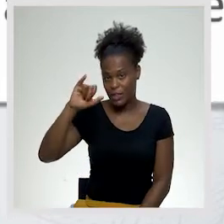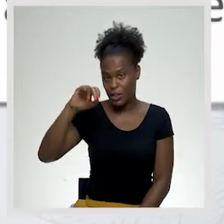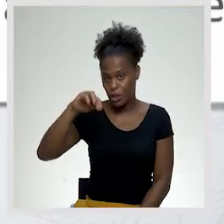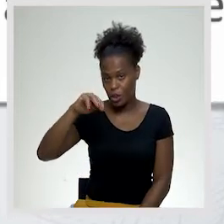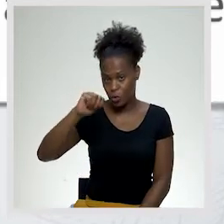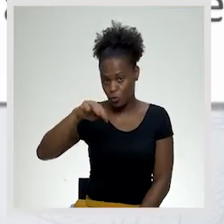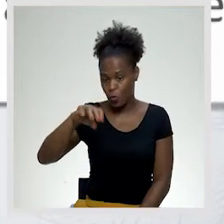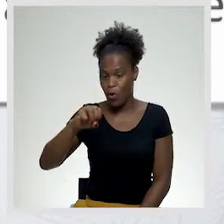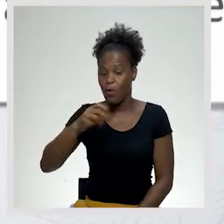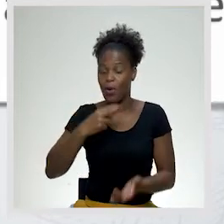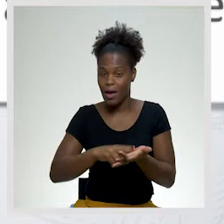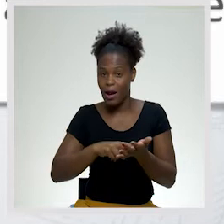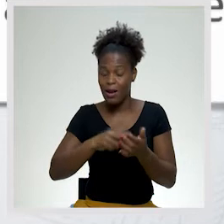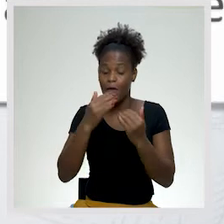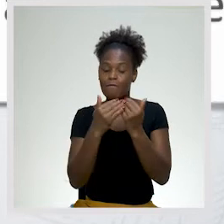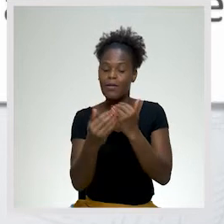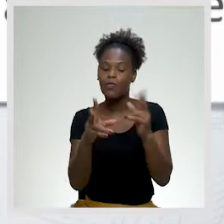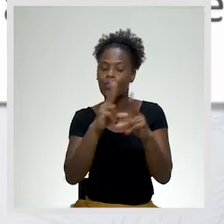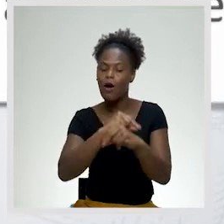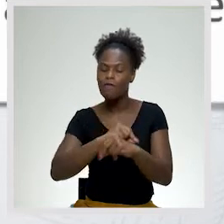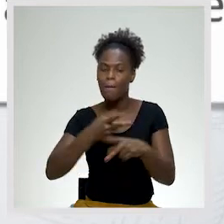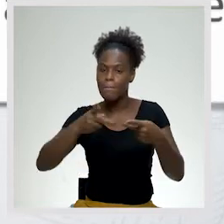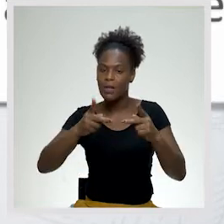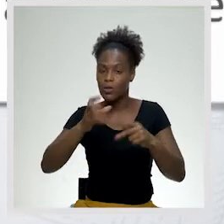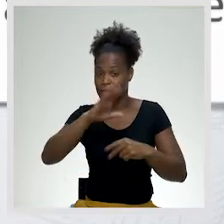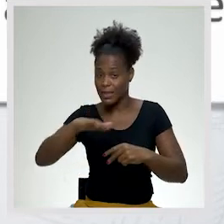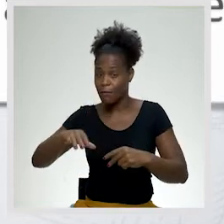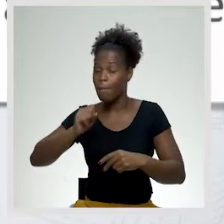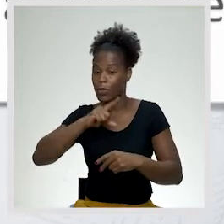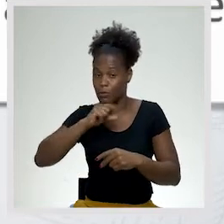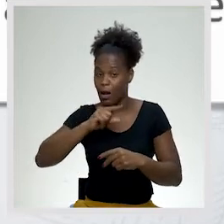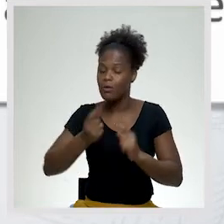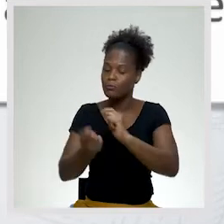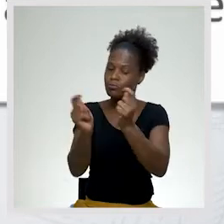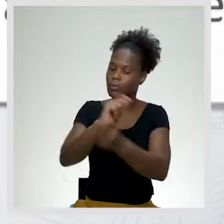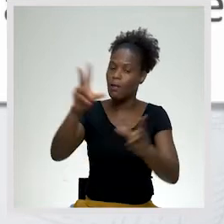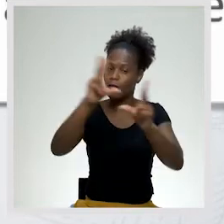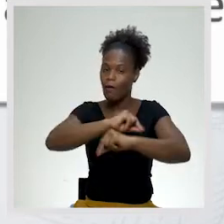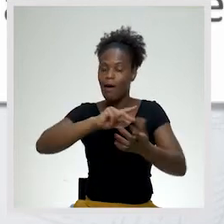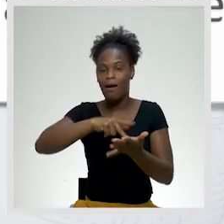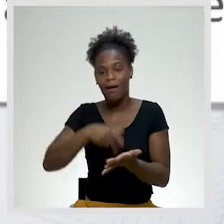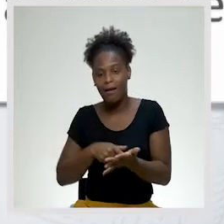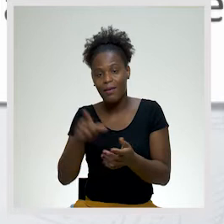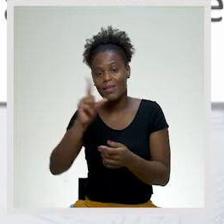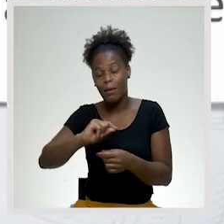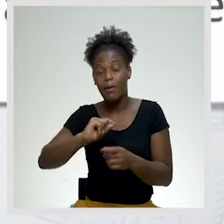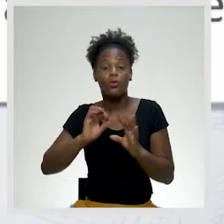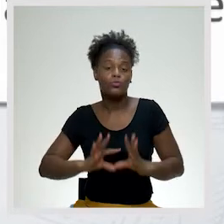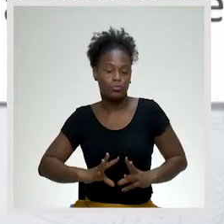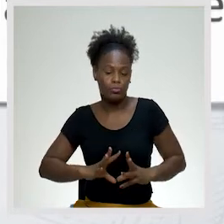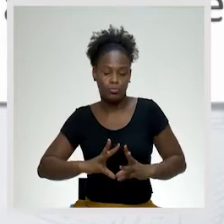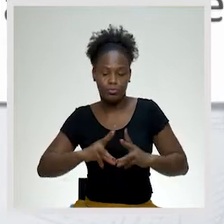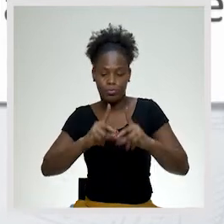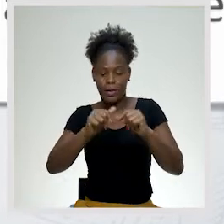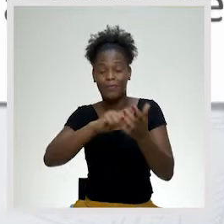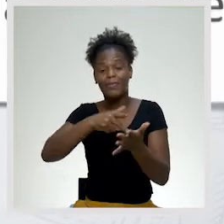Um novo método científico que possibilitou a revolução técnica e o desenvolvimento